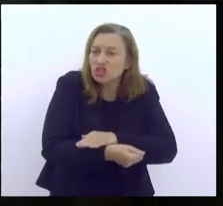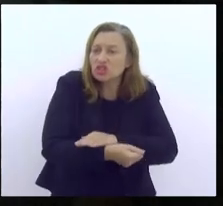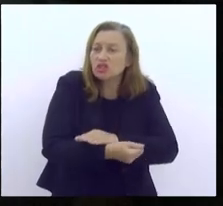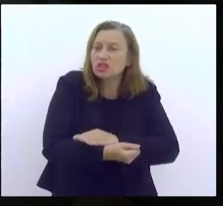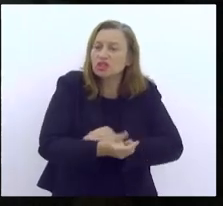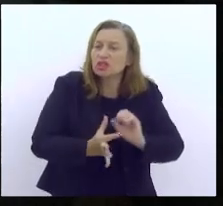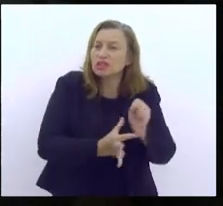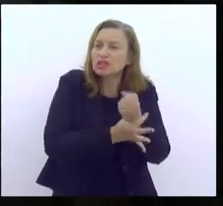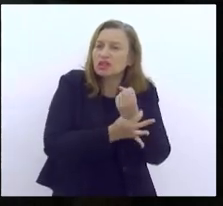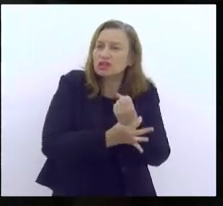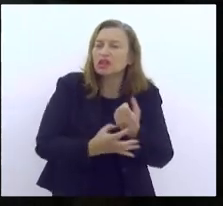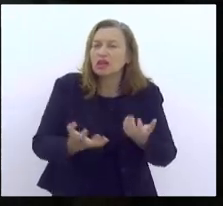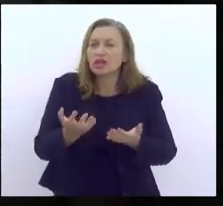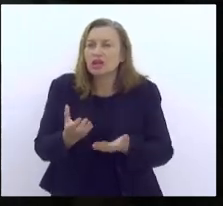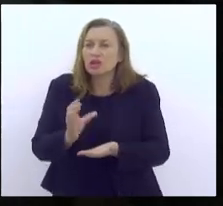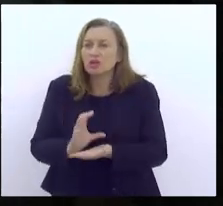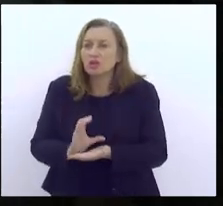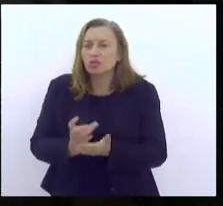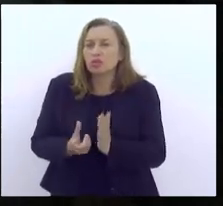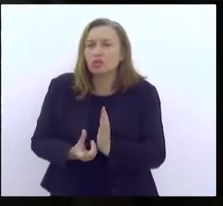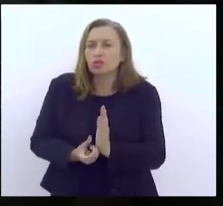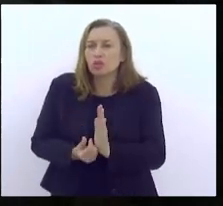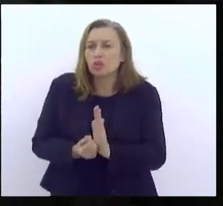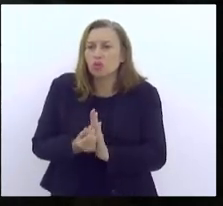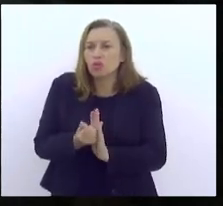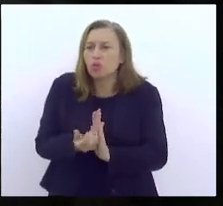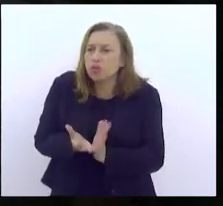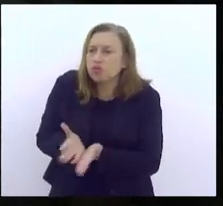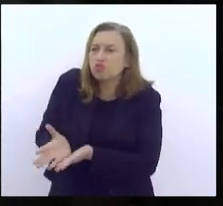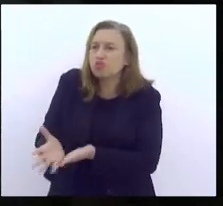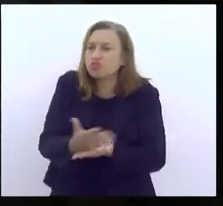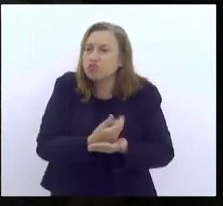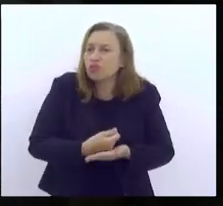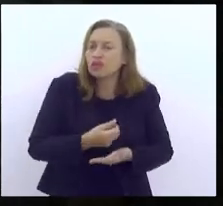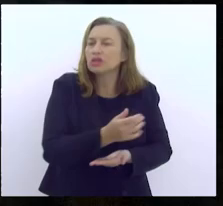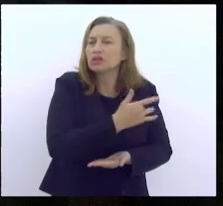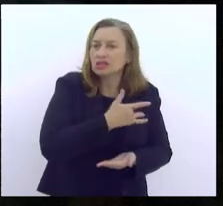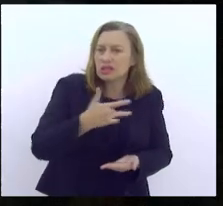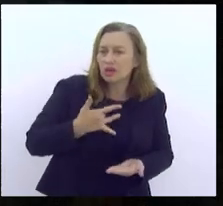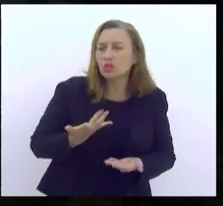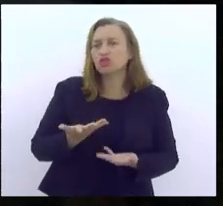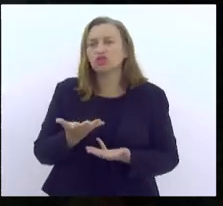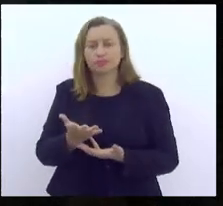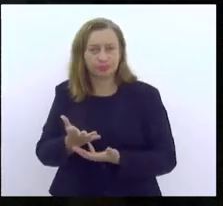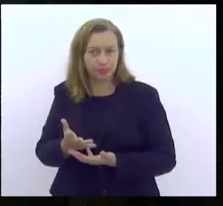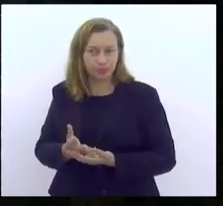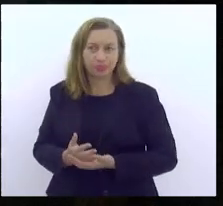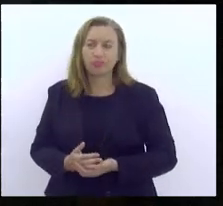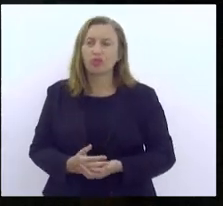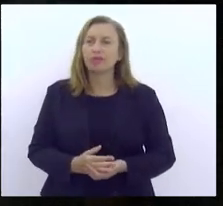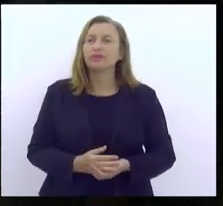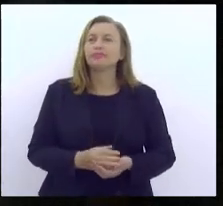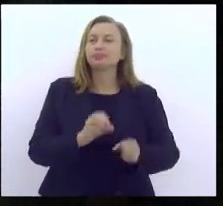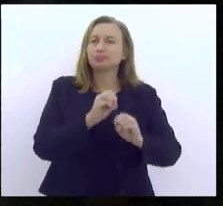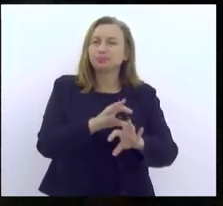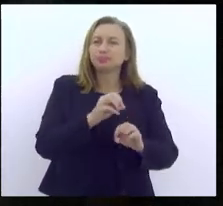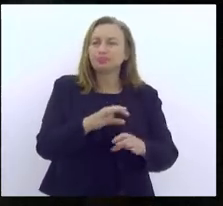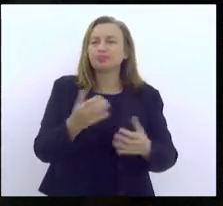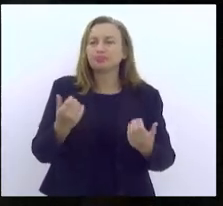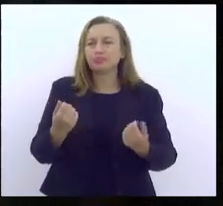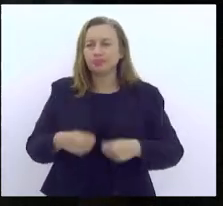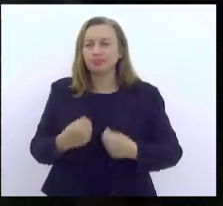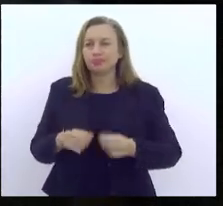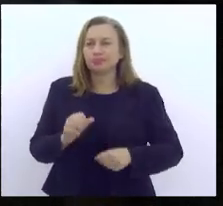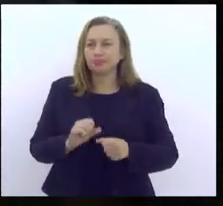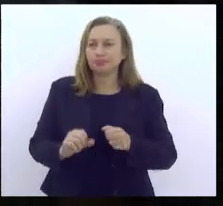aumentar a arrecadação, deputado Brazão, para investir na saúde, na educação. Nós precisamos fazer o nosso dever de casa. Por